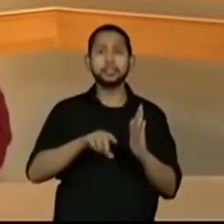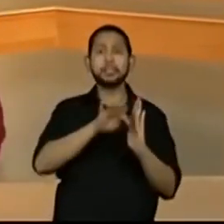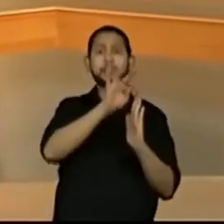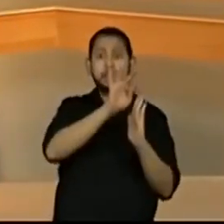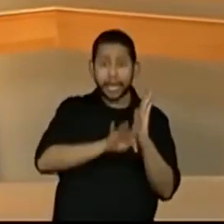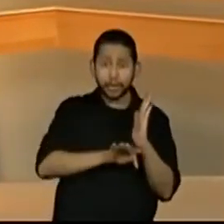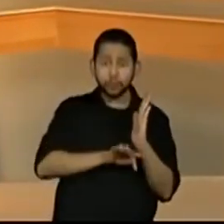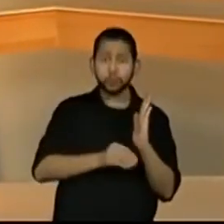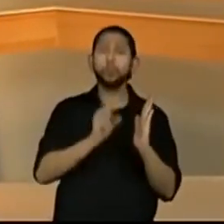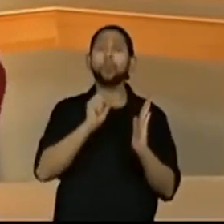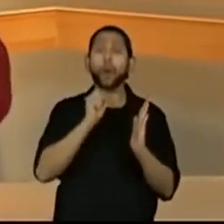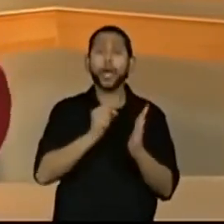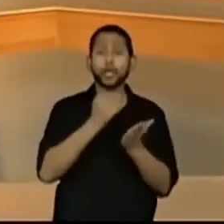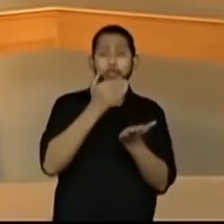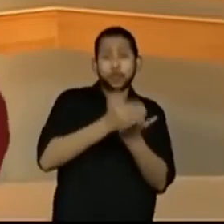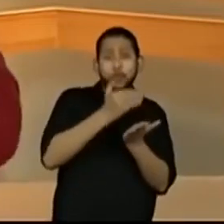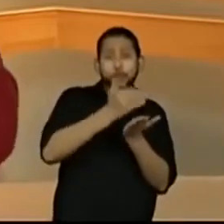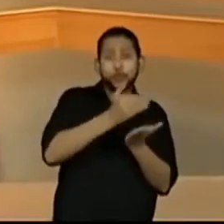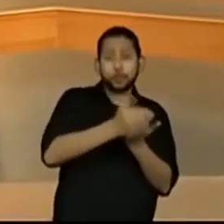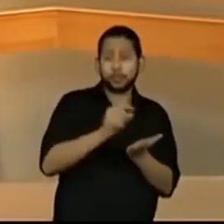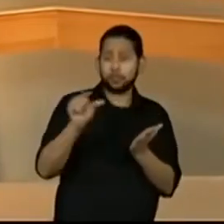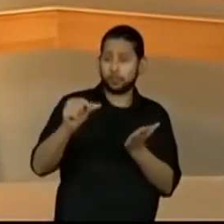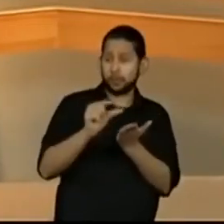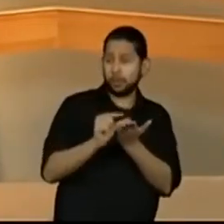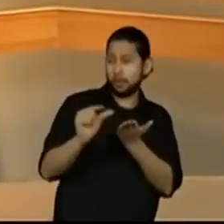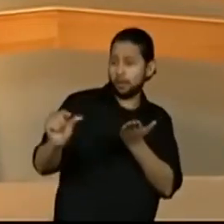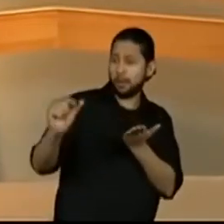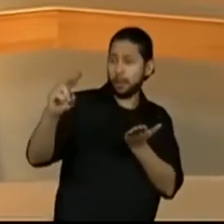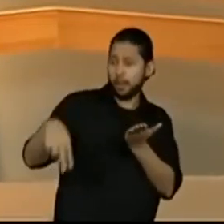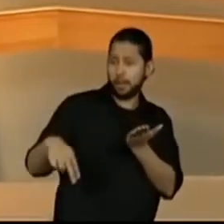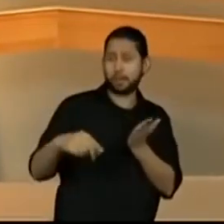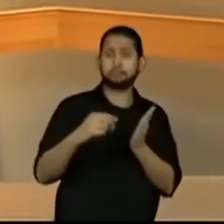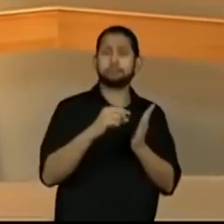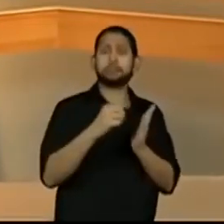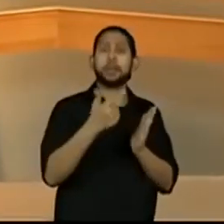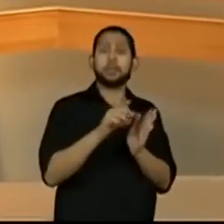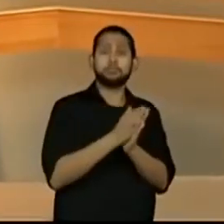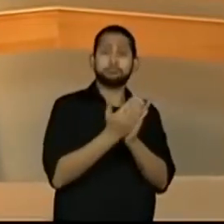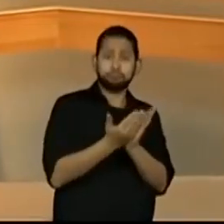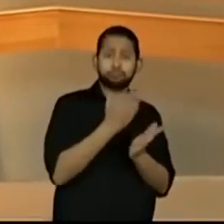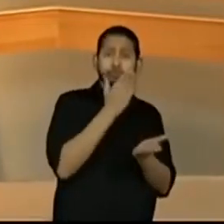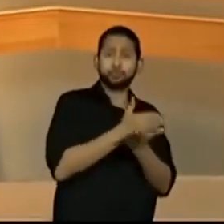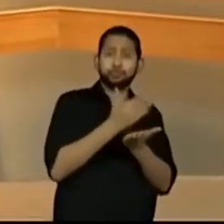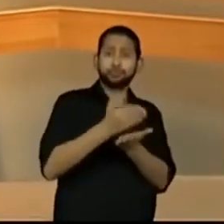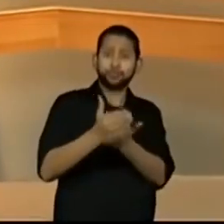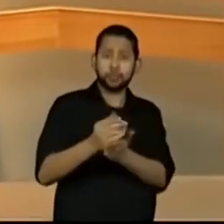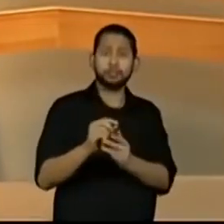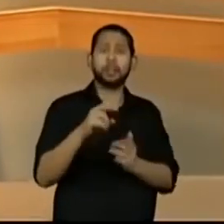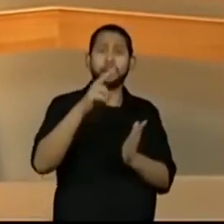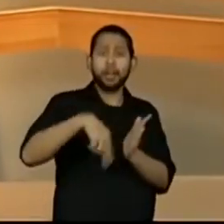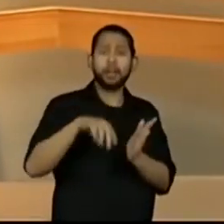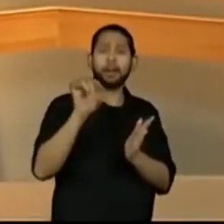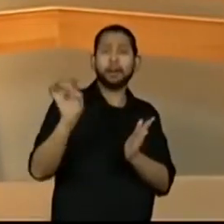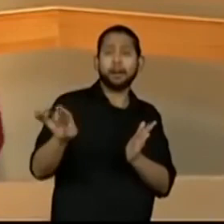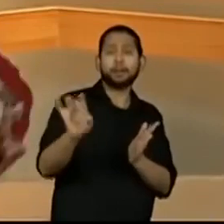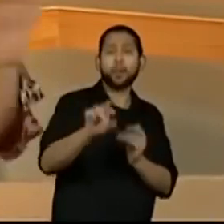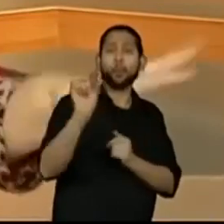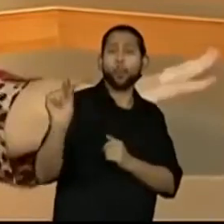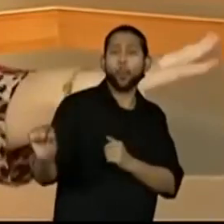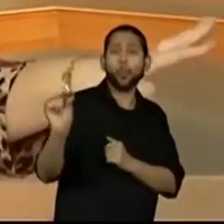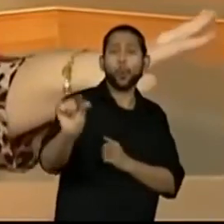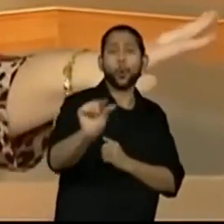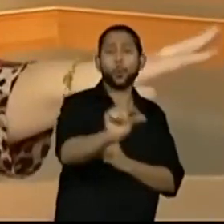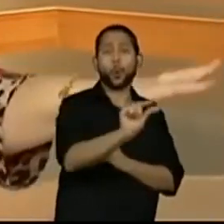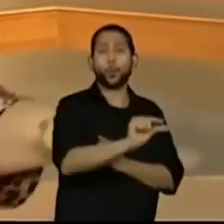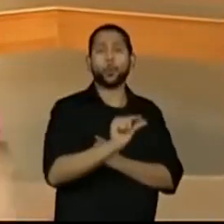ou páginas. Tudo é um processo, um desenvolvimento que cabe ali naquela situação de aprendizagem. Então, a